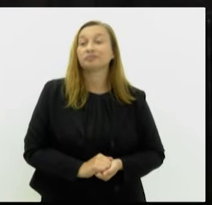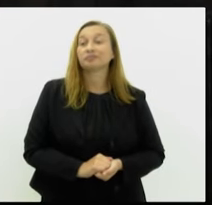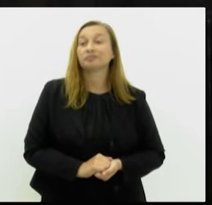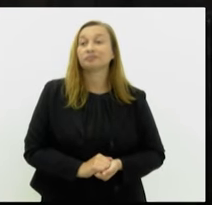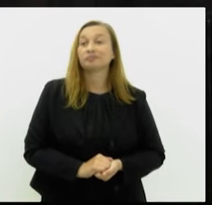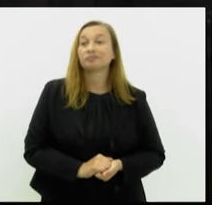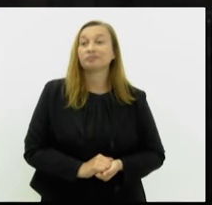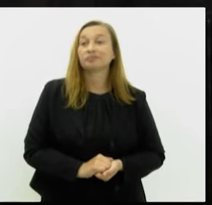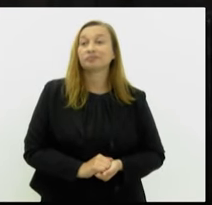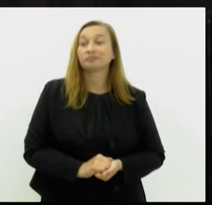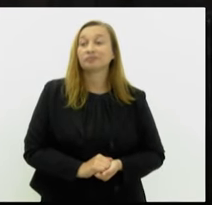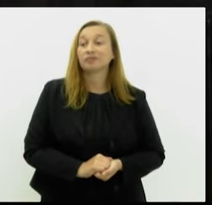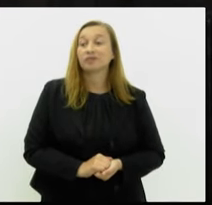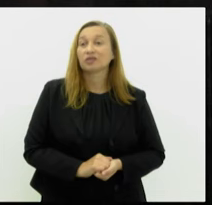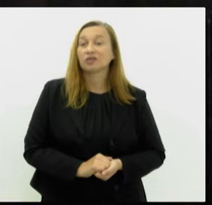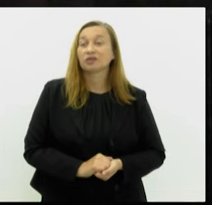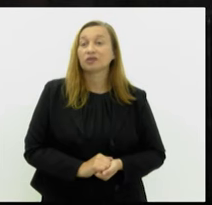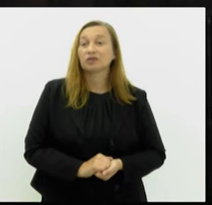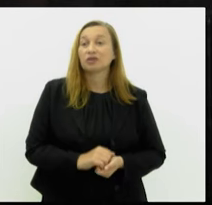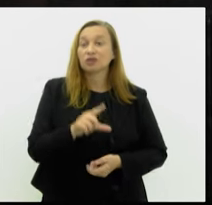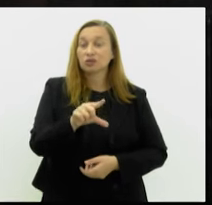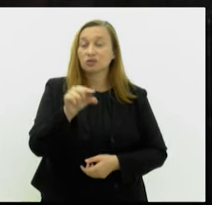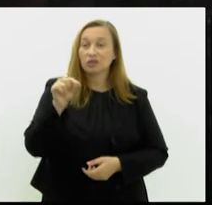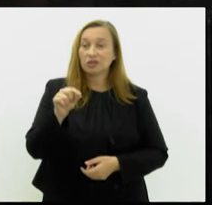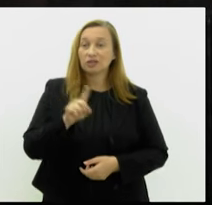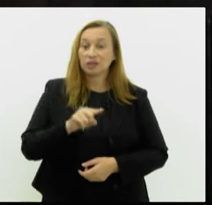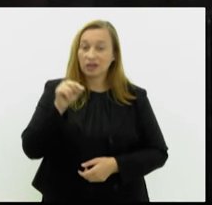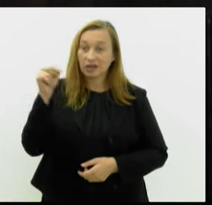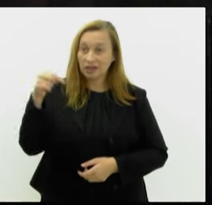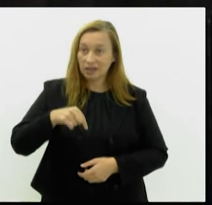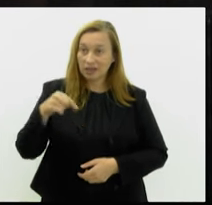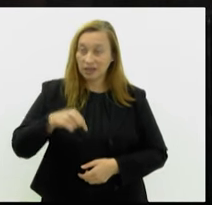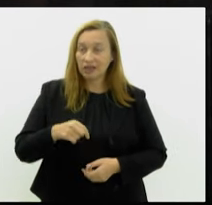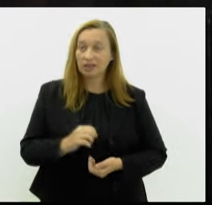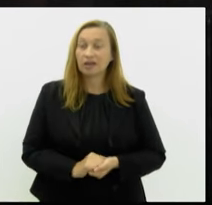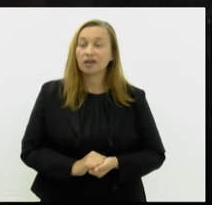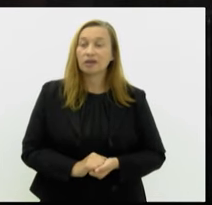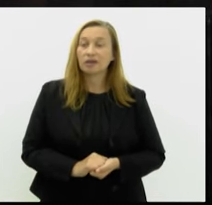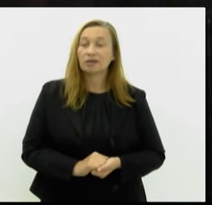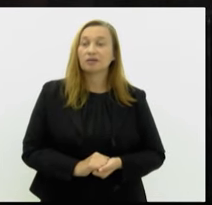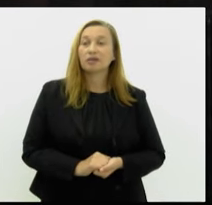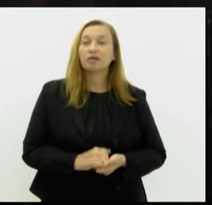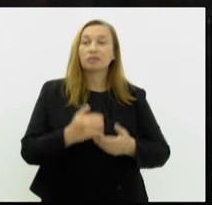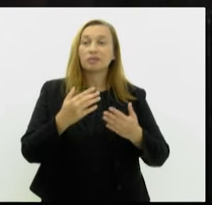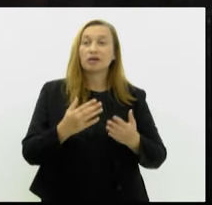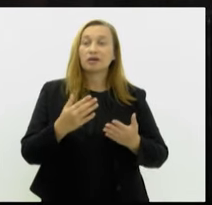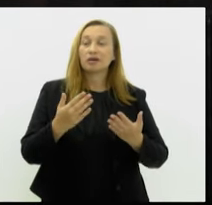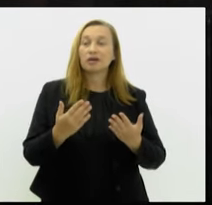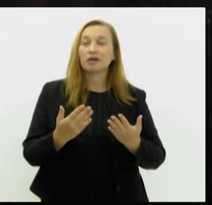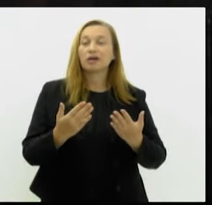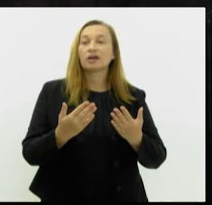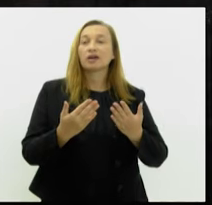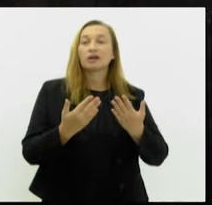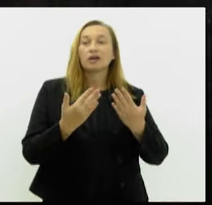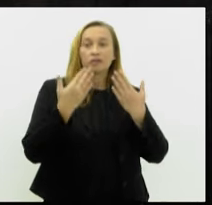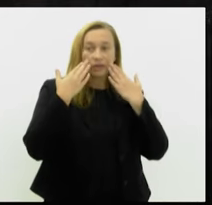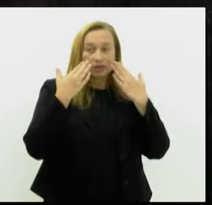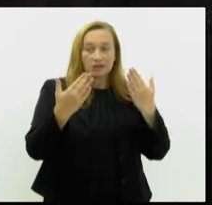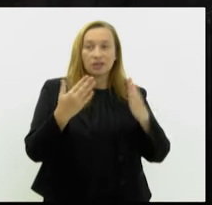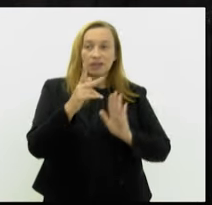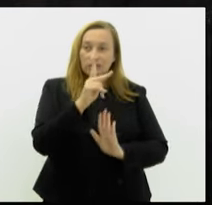foi iluminado aqui pelo Espírito Santo para apresentar esse projeto.